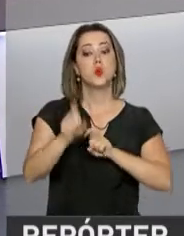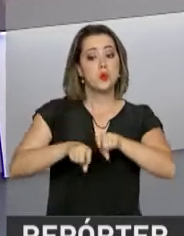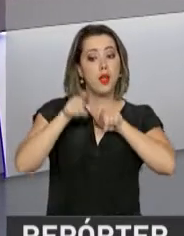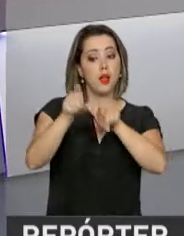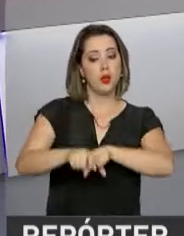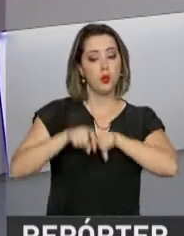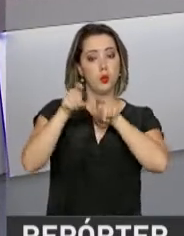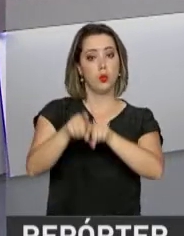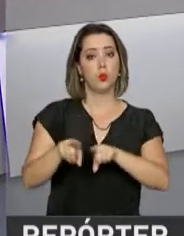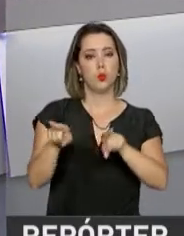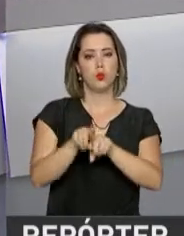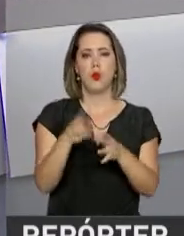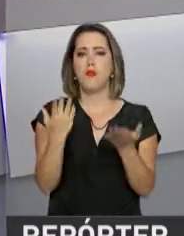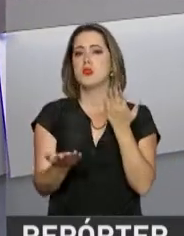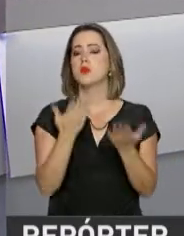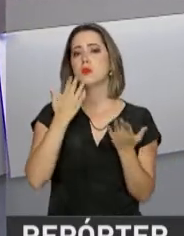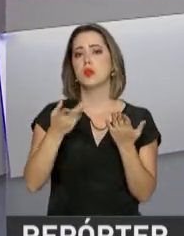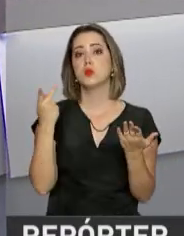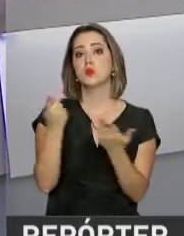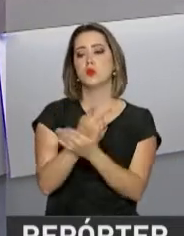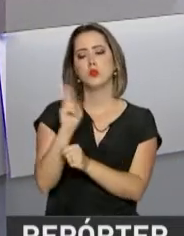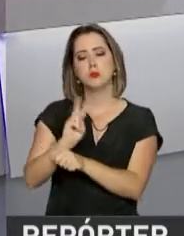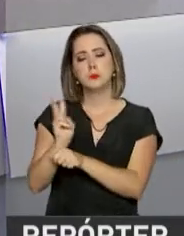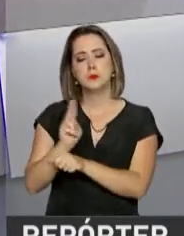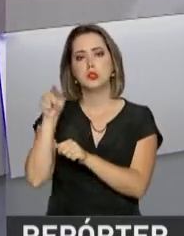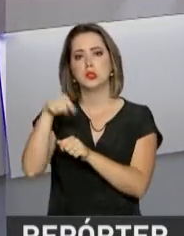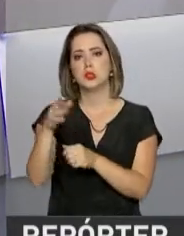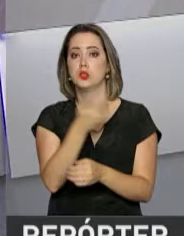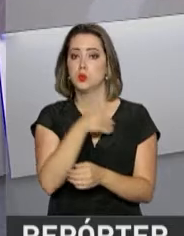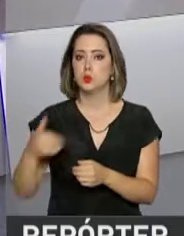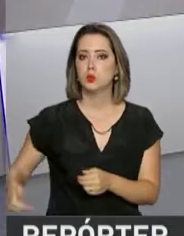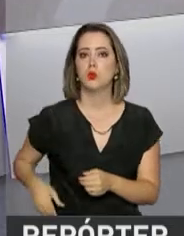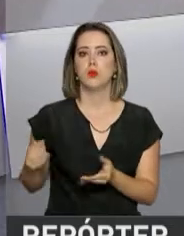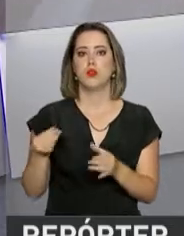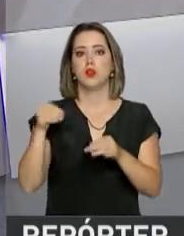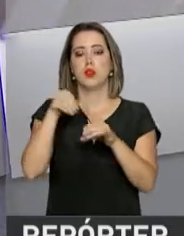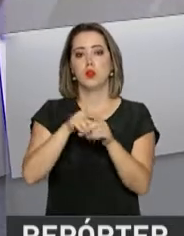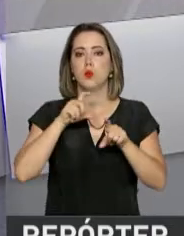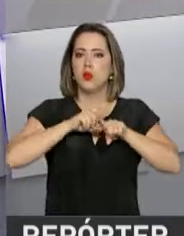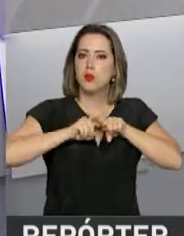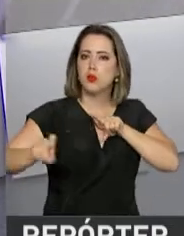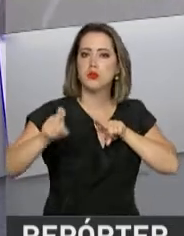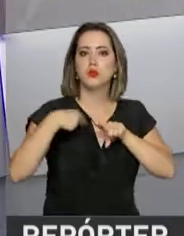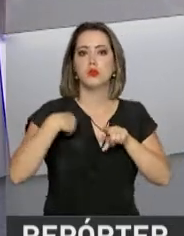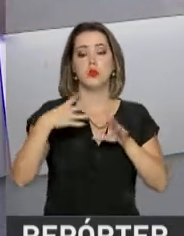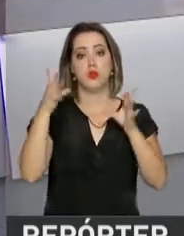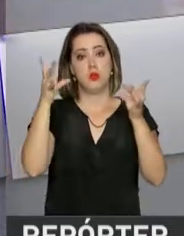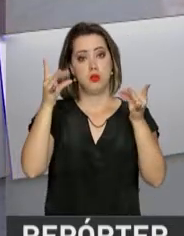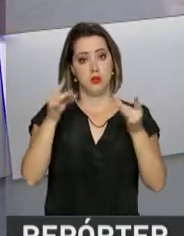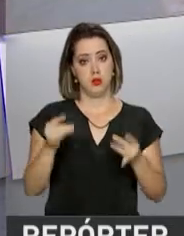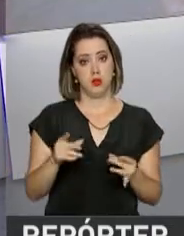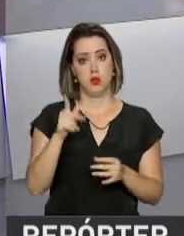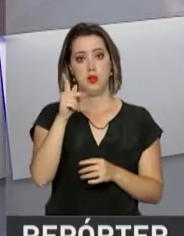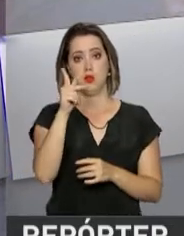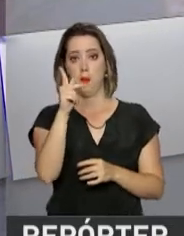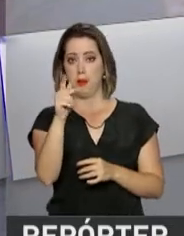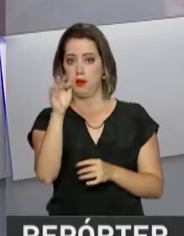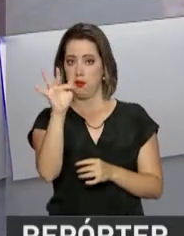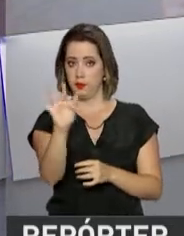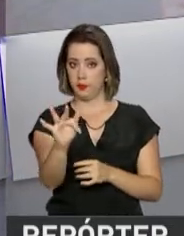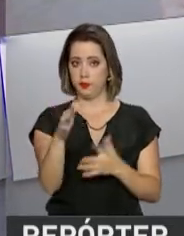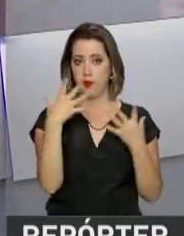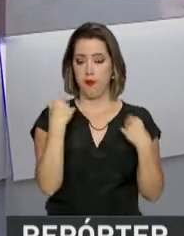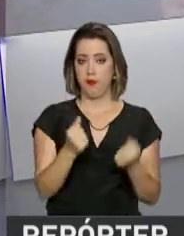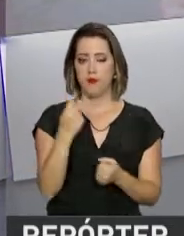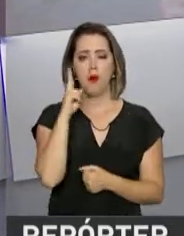sobre as inspeções realizadas pelo governo nos frigoríficos citados pela PF. De lá, o repórter Paulo La Sálvia tem as informações ao